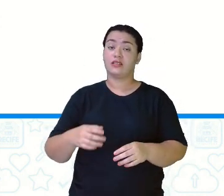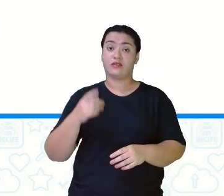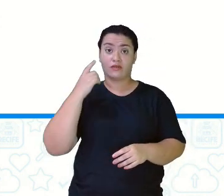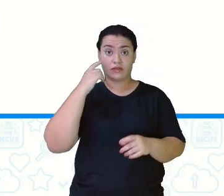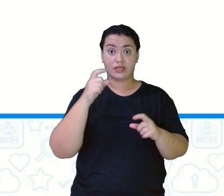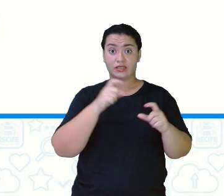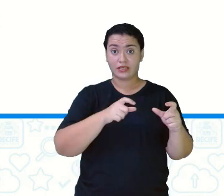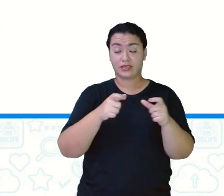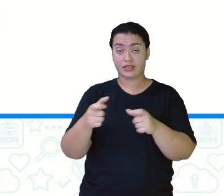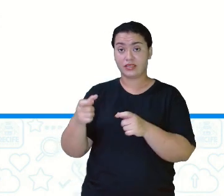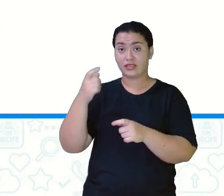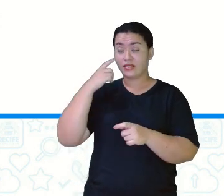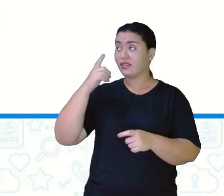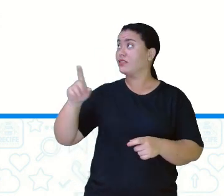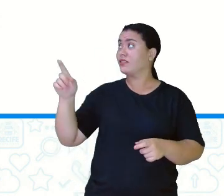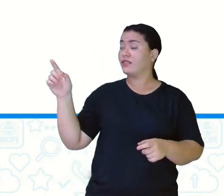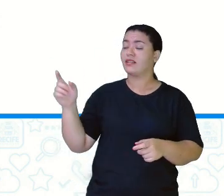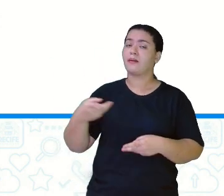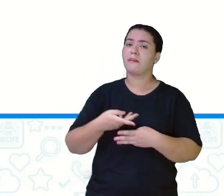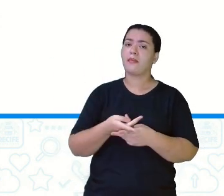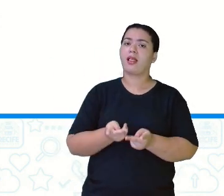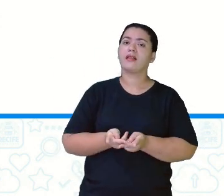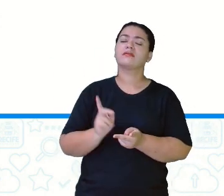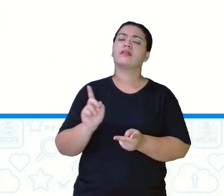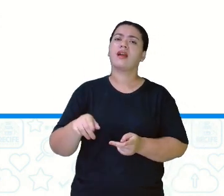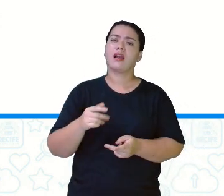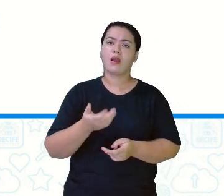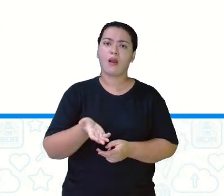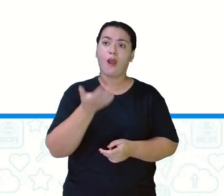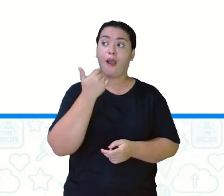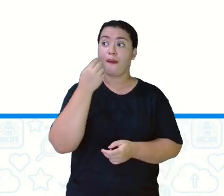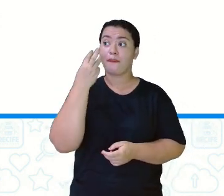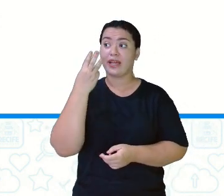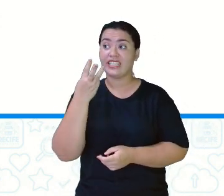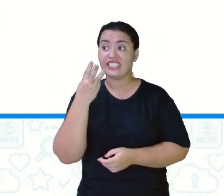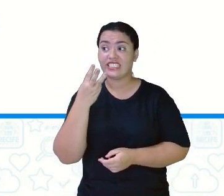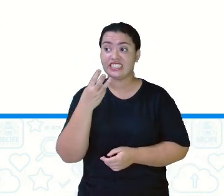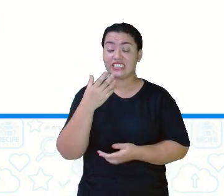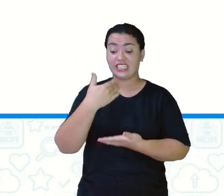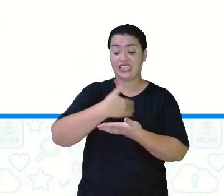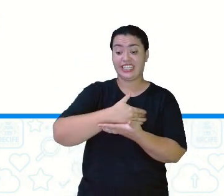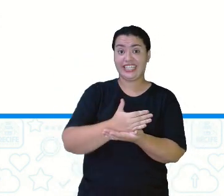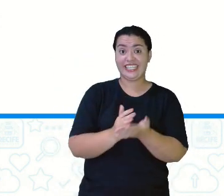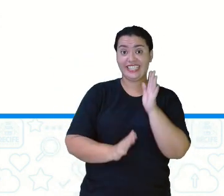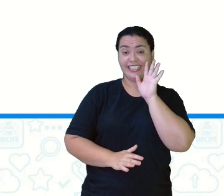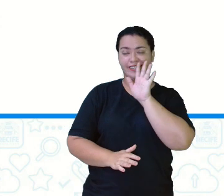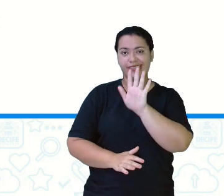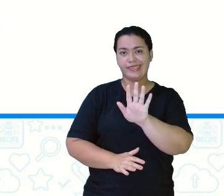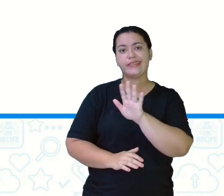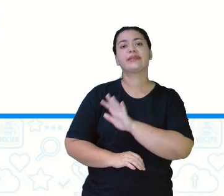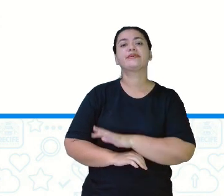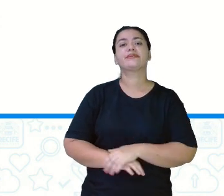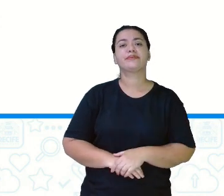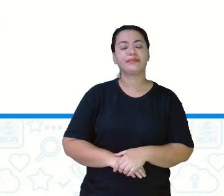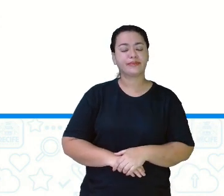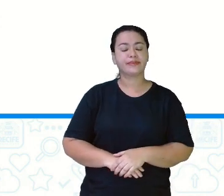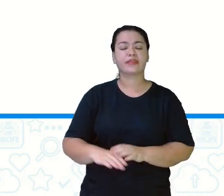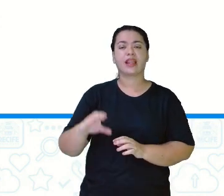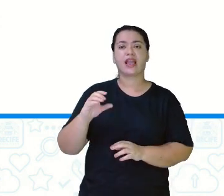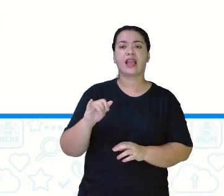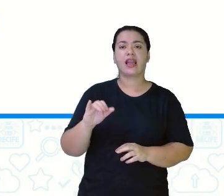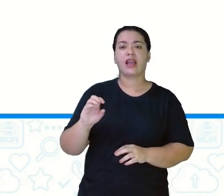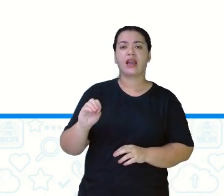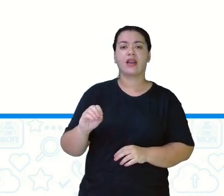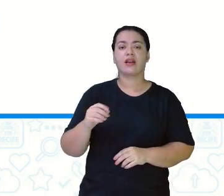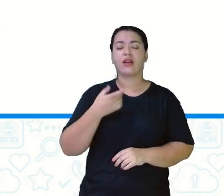de cima, estão vendo? Essa foi a quantidade que ela comeu. O pudim foi dividido em 5 partes. O Caio